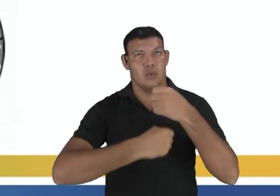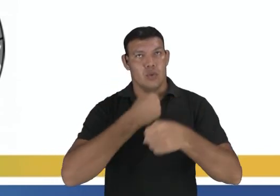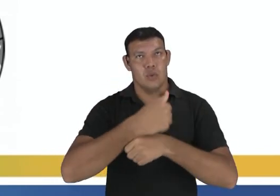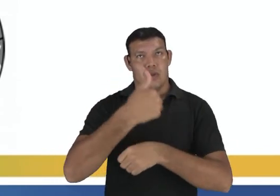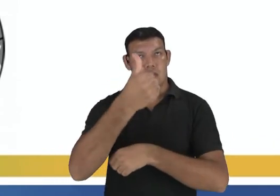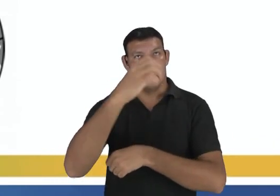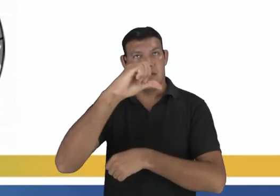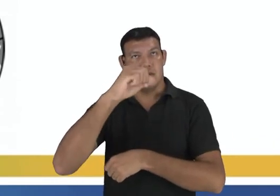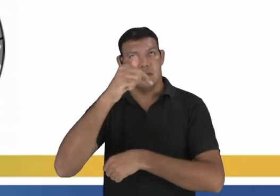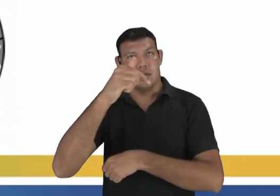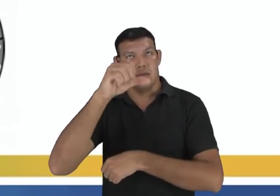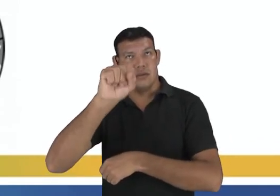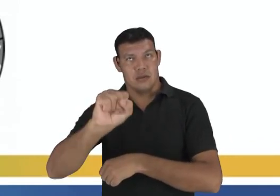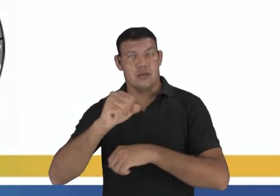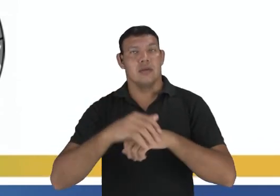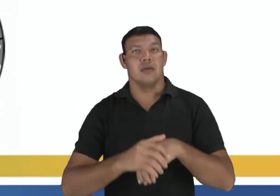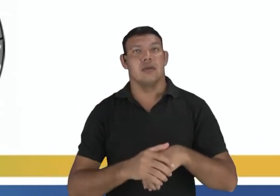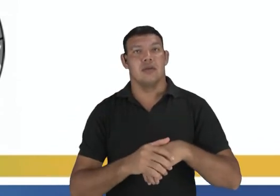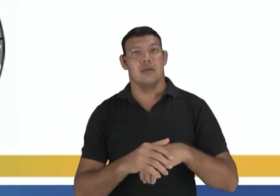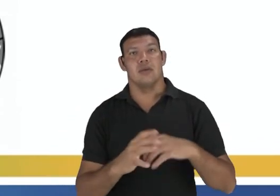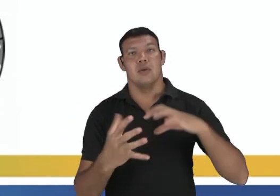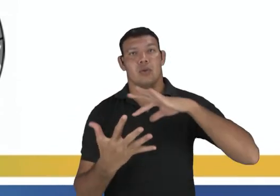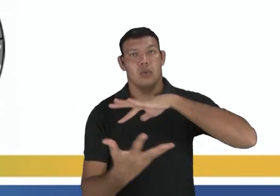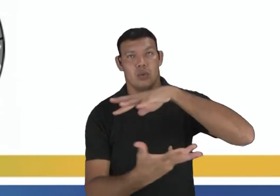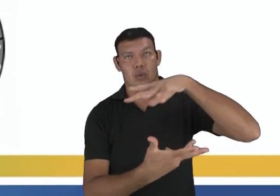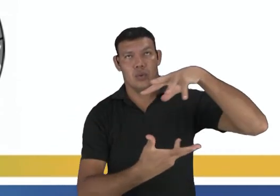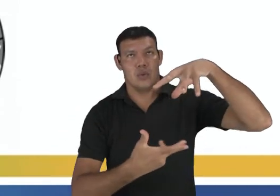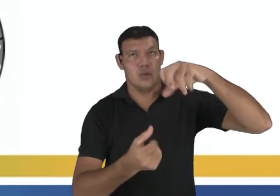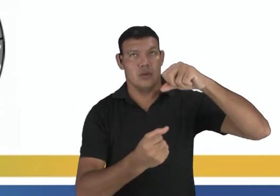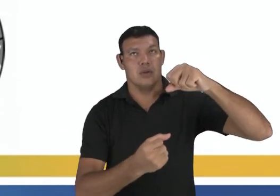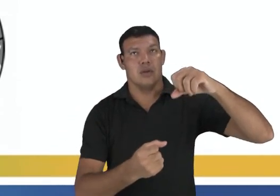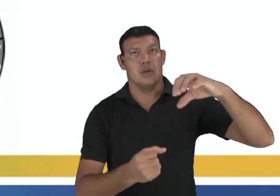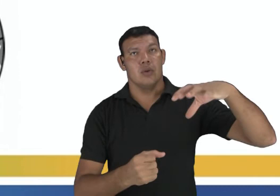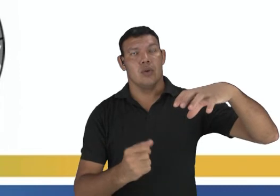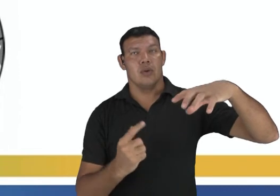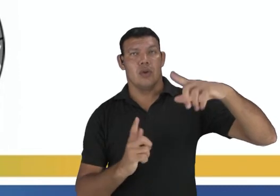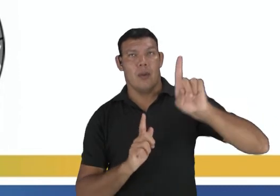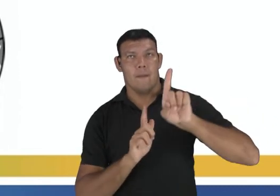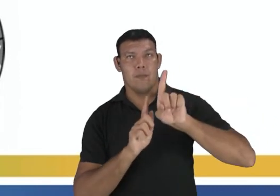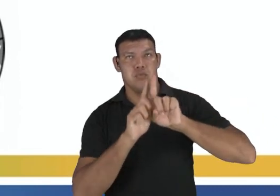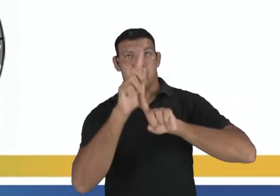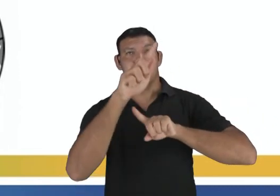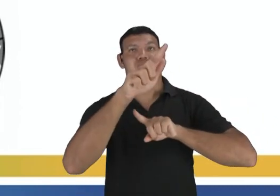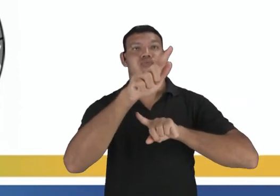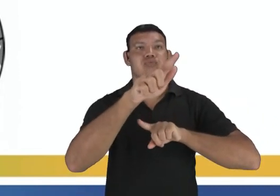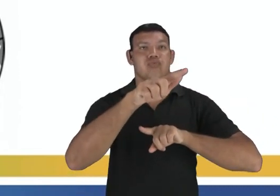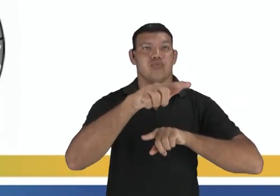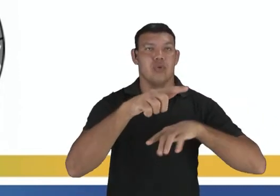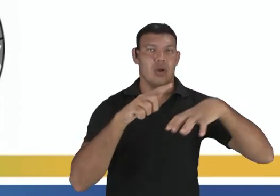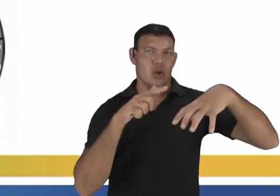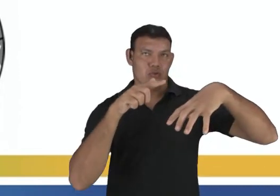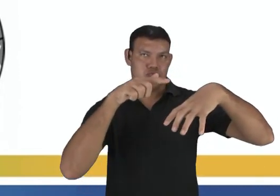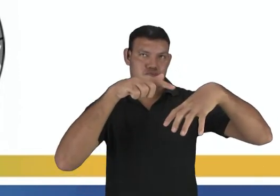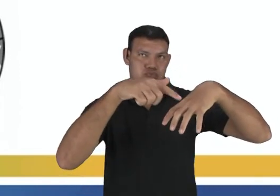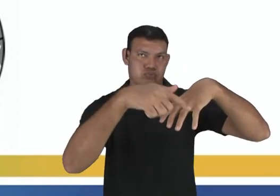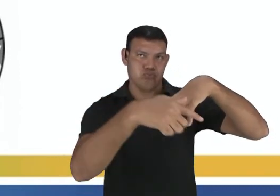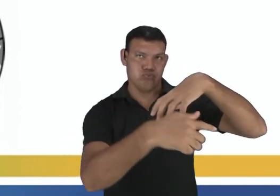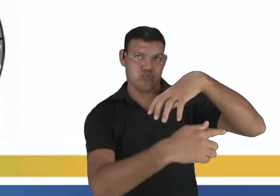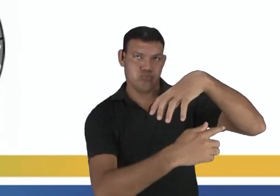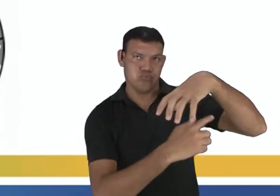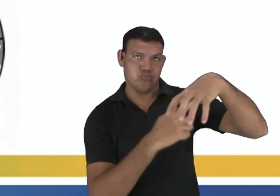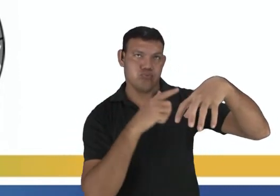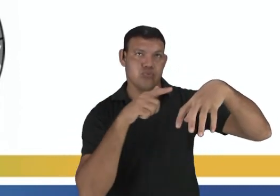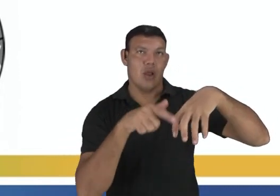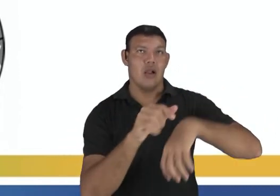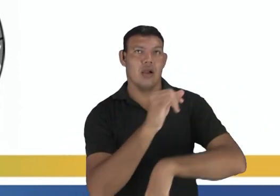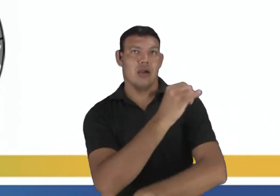reentraram na atmosfera acima da cidade do Rio de Janeiro e caíram no Oceano Atlântico. Foi um belo espetáculo. Os inúmeros